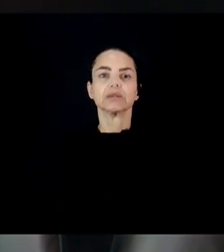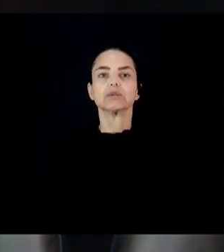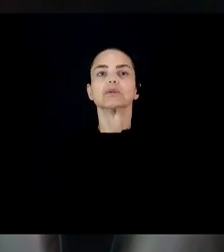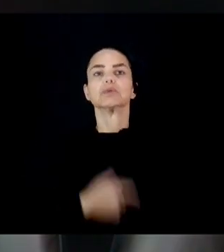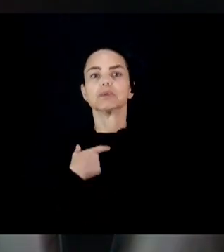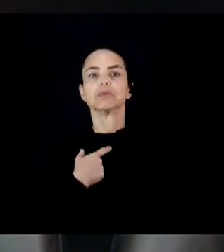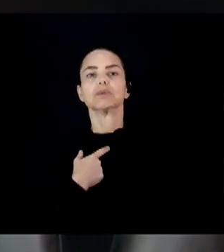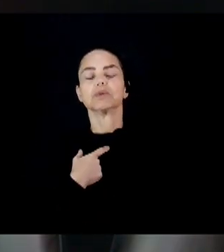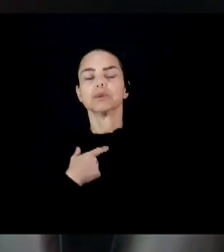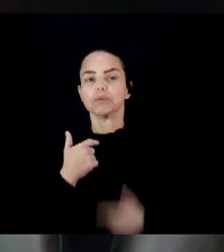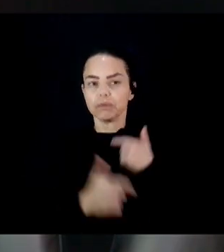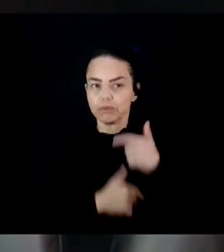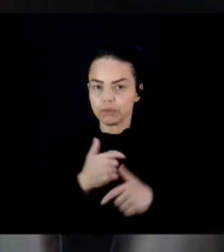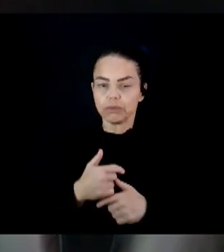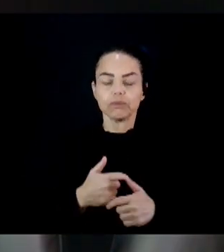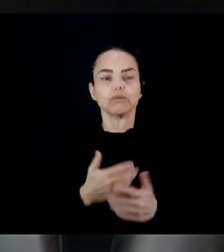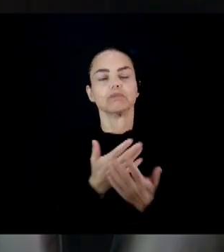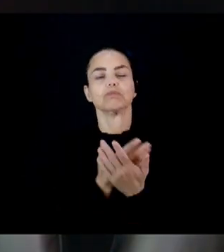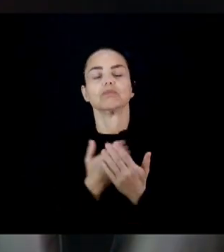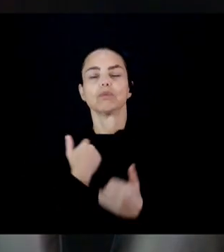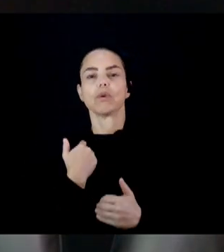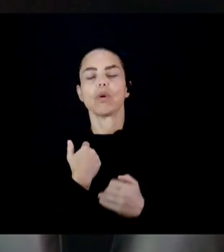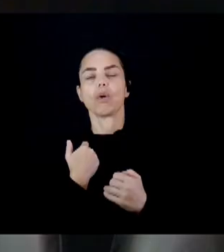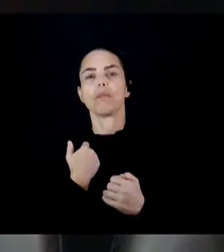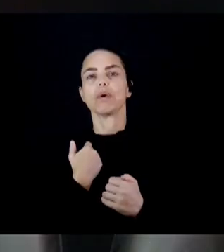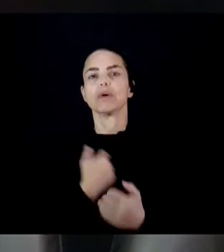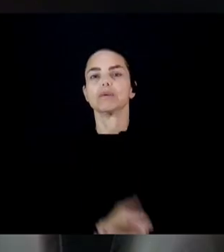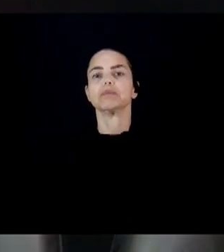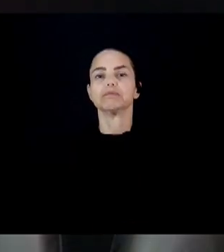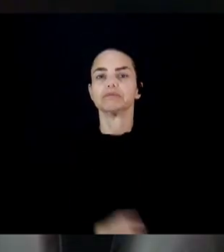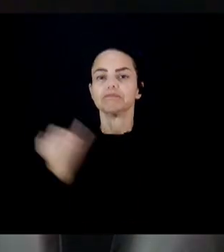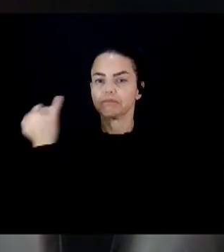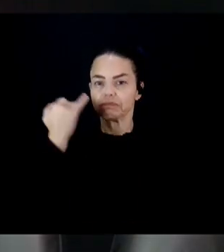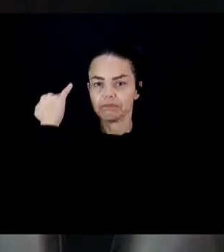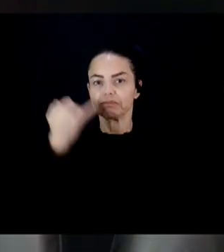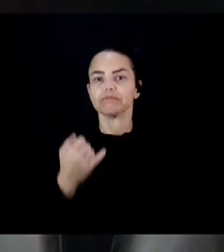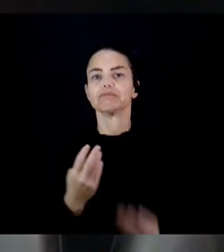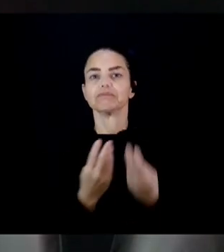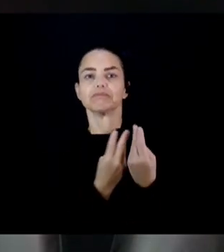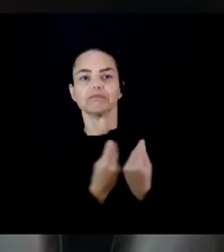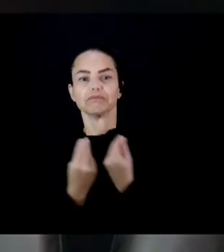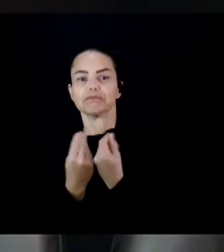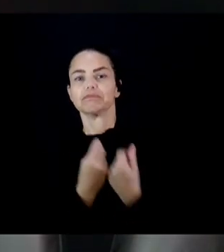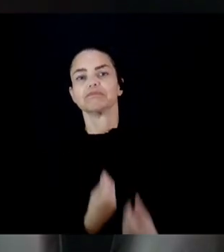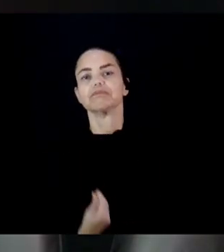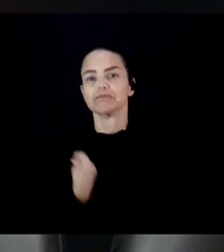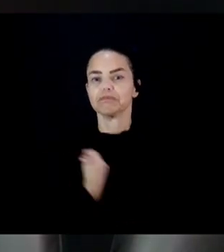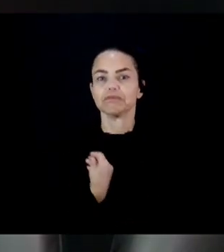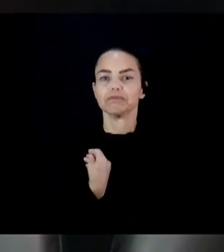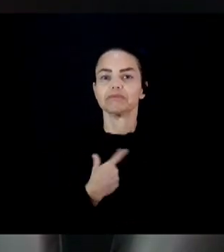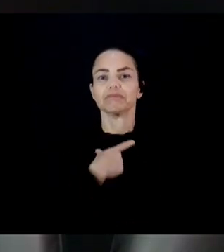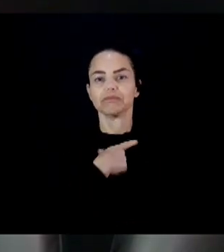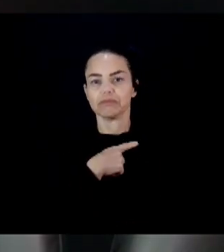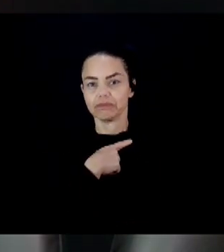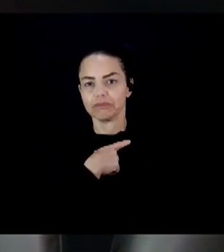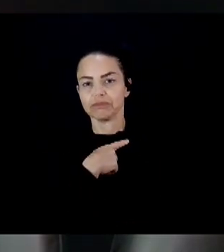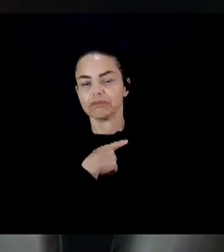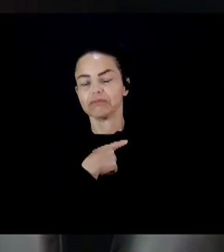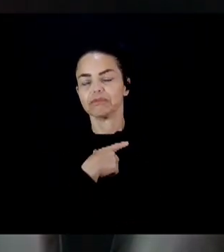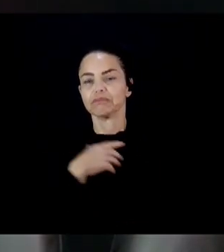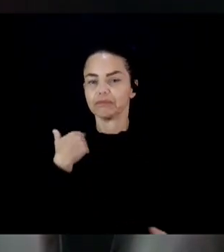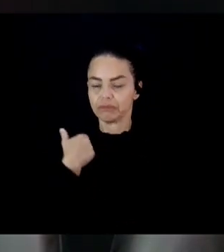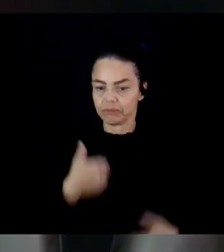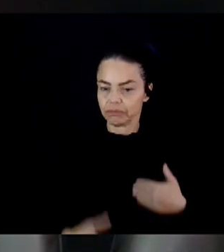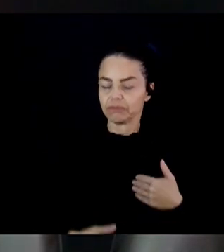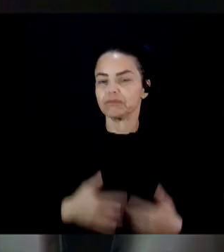é muito importante, mas depende muito da qualidade de vida que ele busca, né? Ter um físico